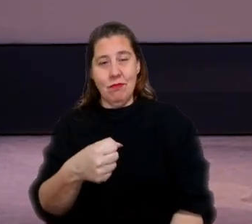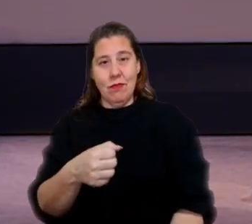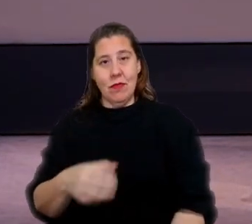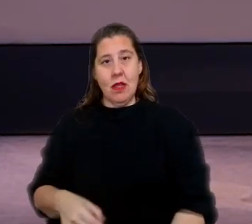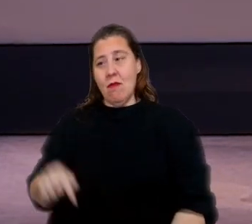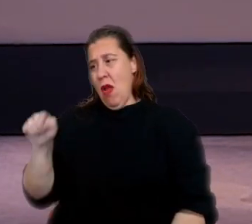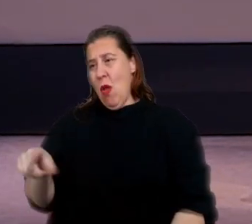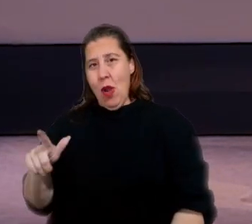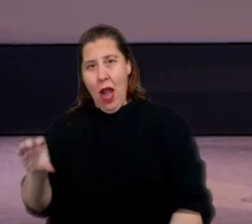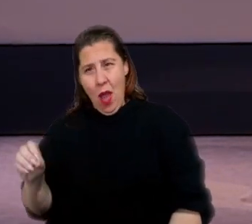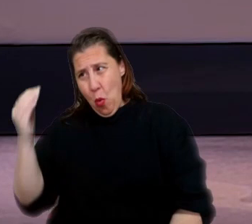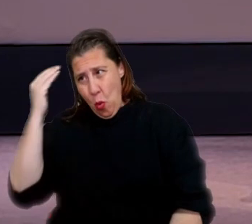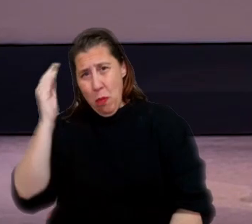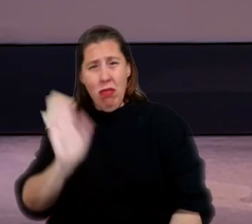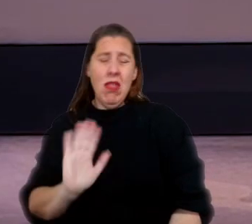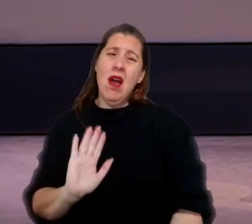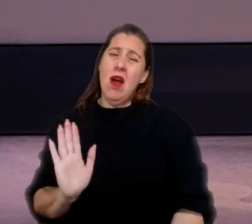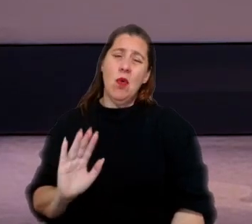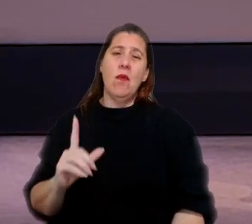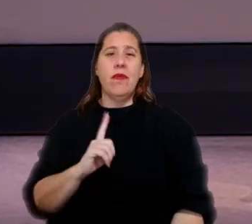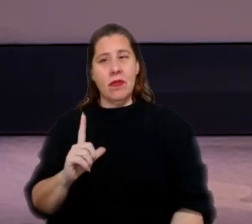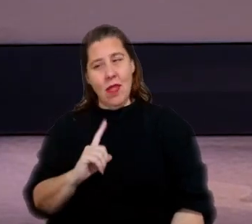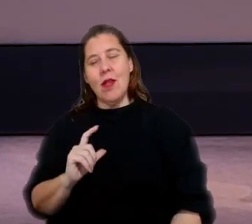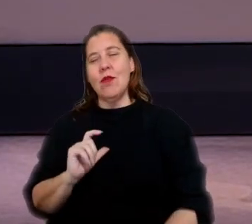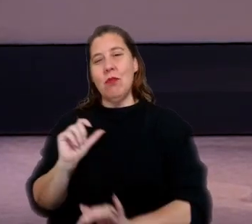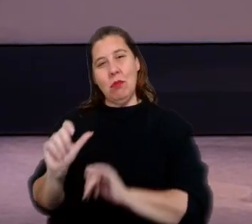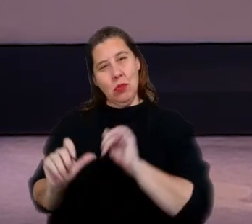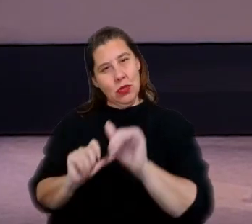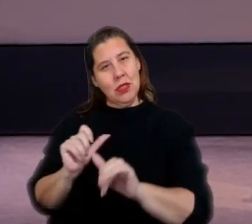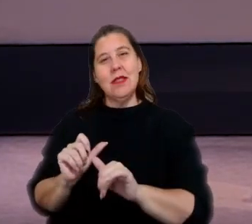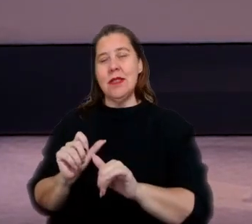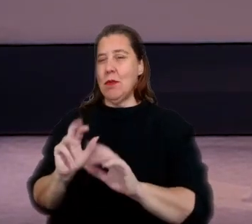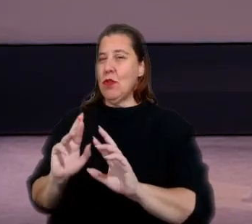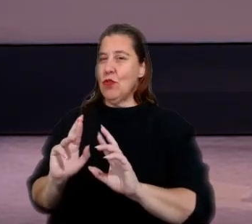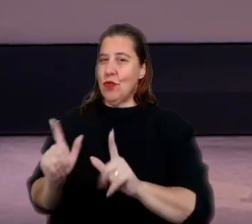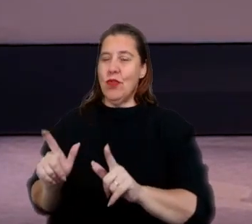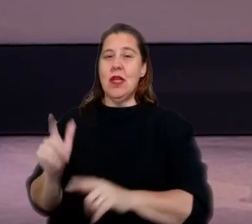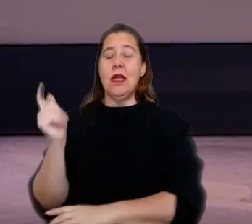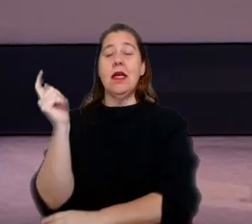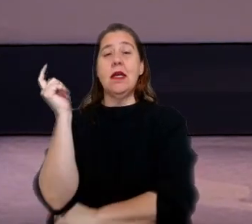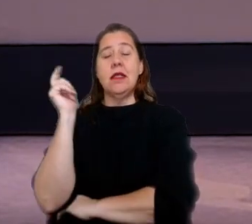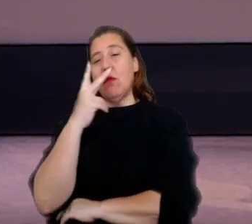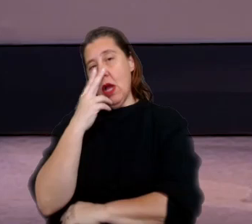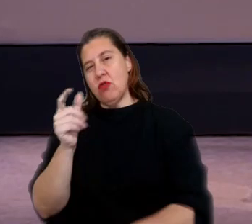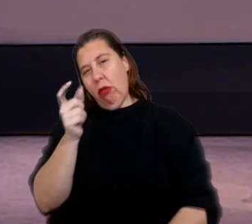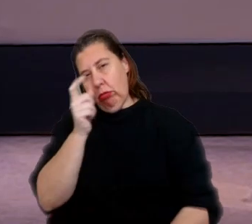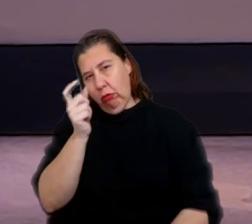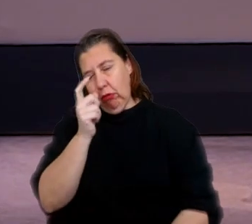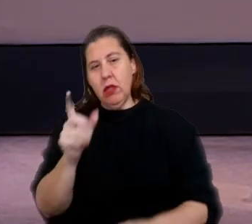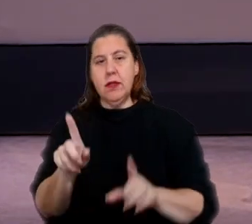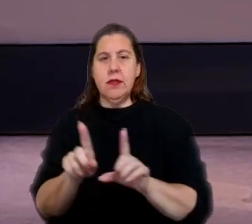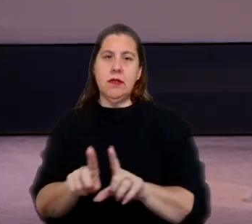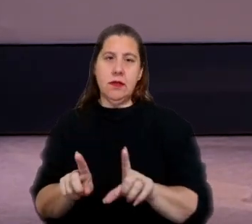palavra ou que o Léo é culpado, não é isso. Tem uma configuração maior, né? Então, eu achei